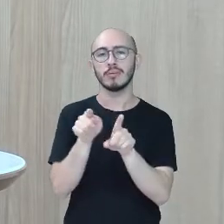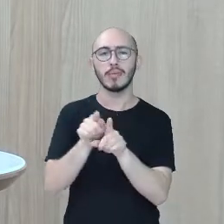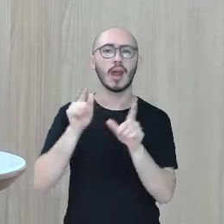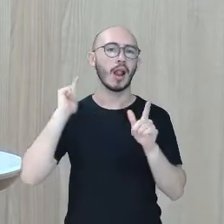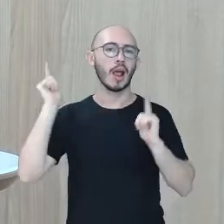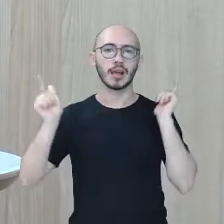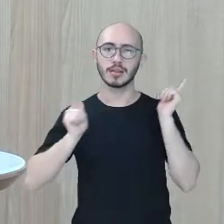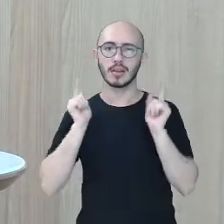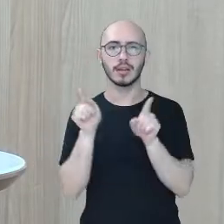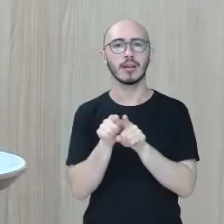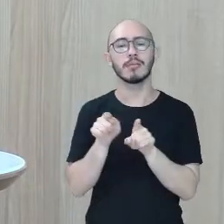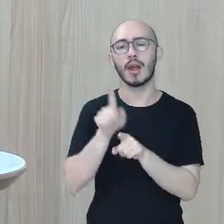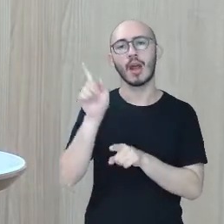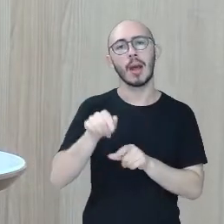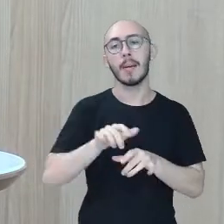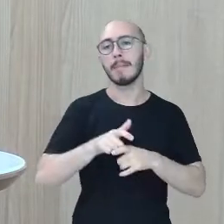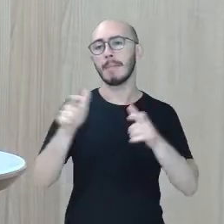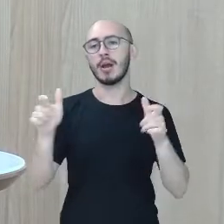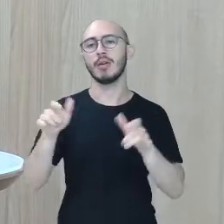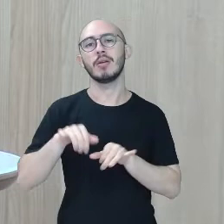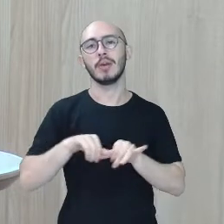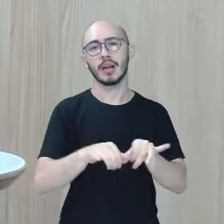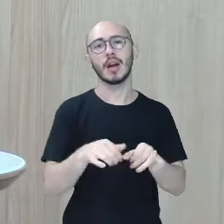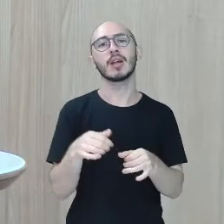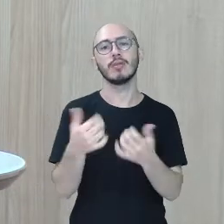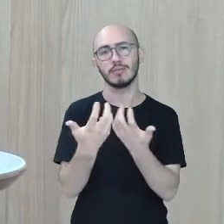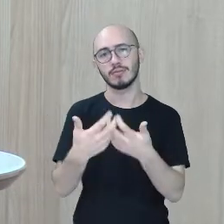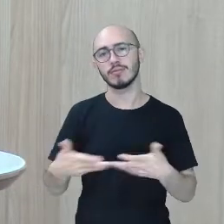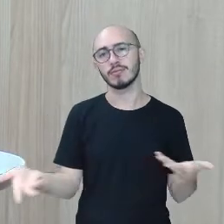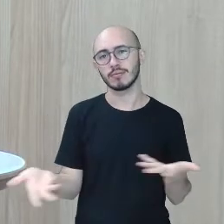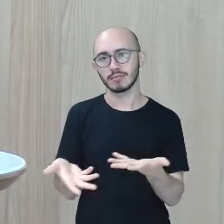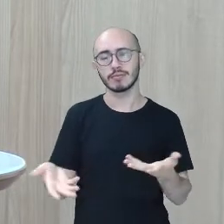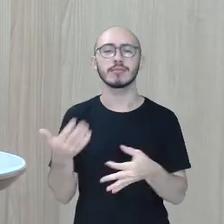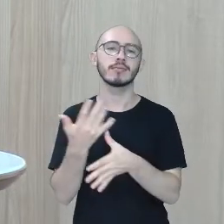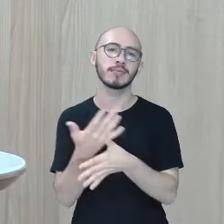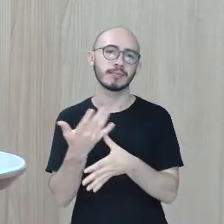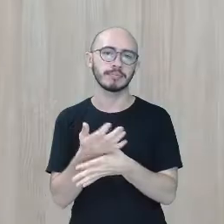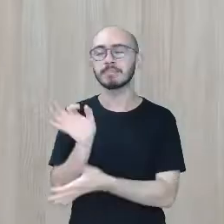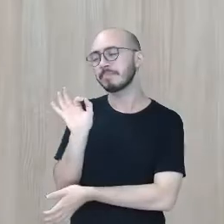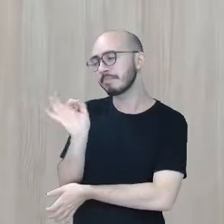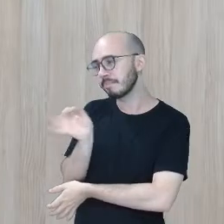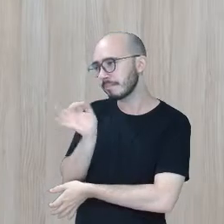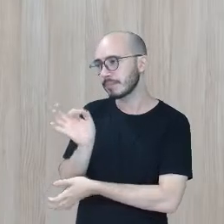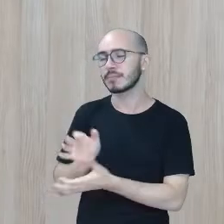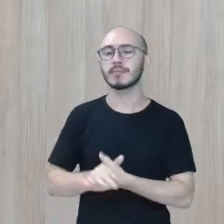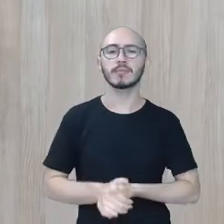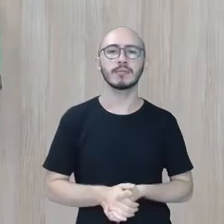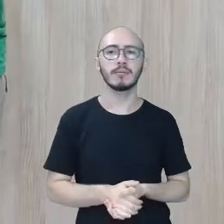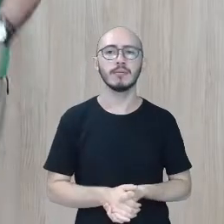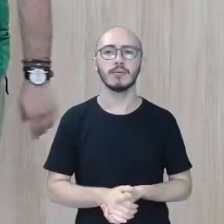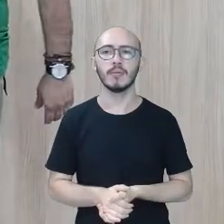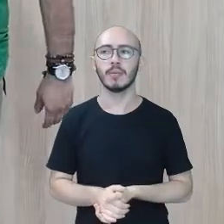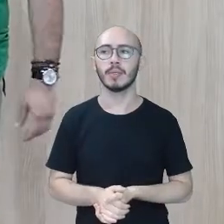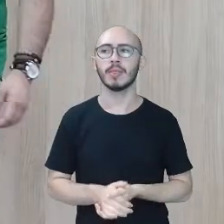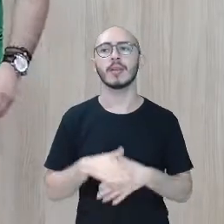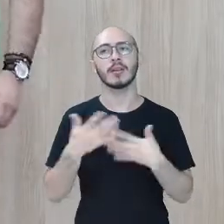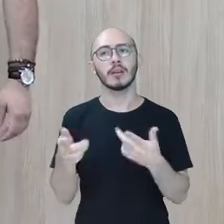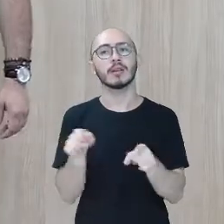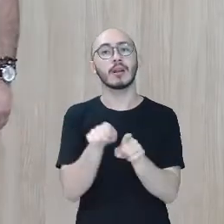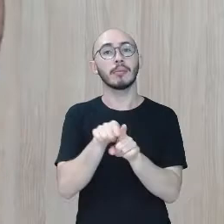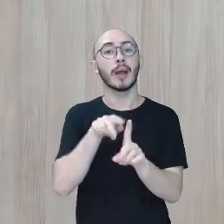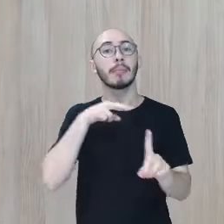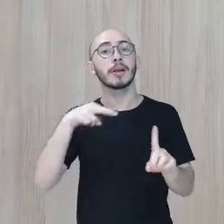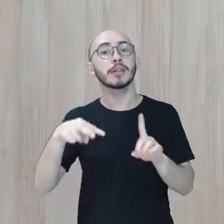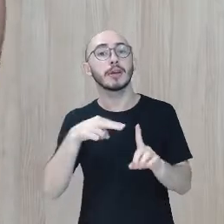como boa parte desses mercados funcionam hoje em nossa cidade. Exato. Então, até dentro dessa